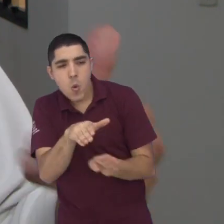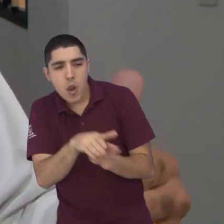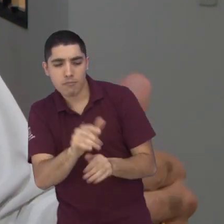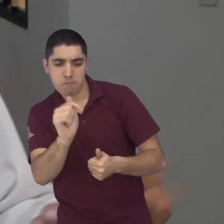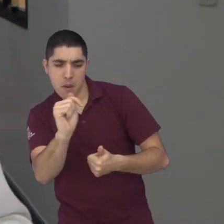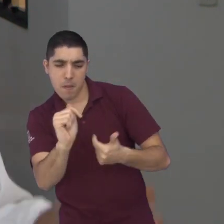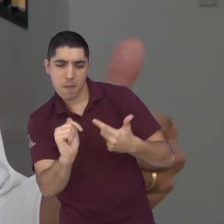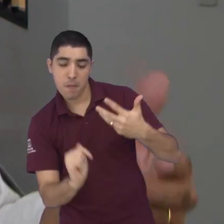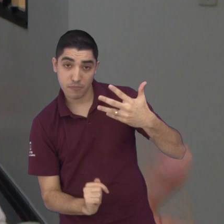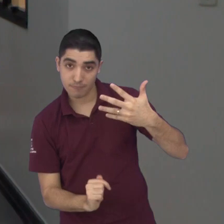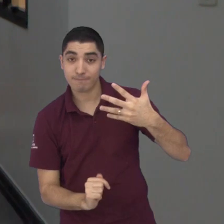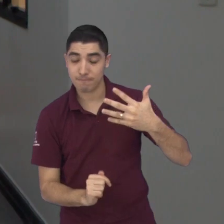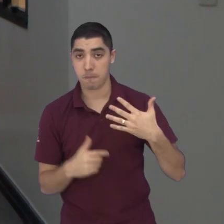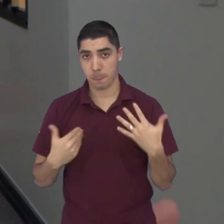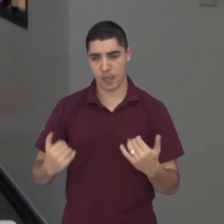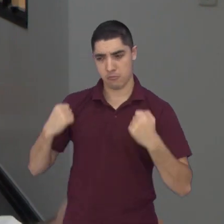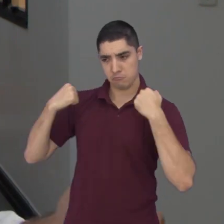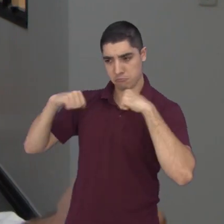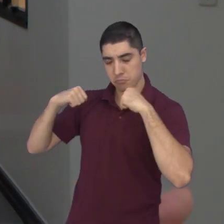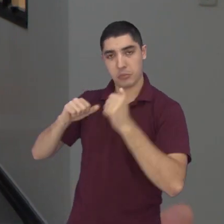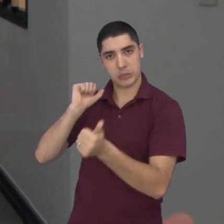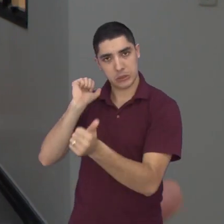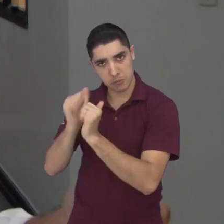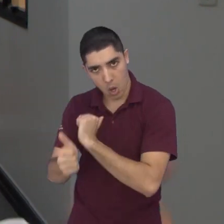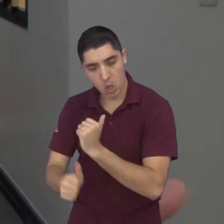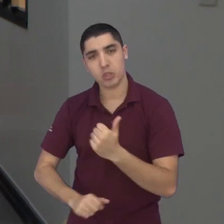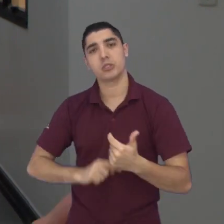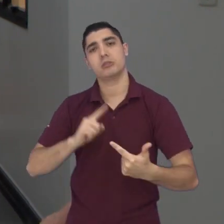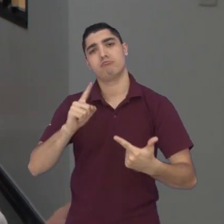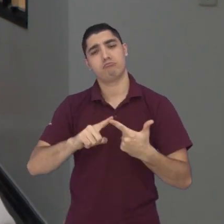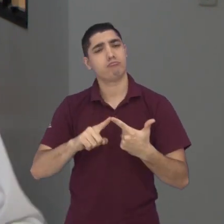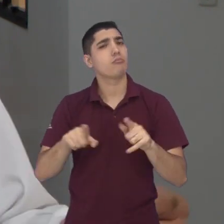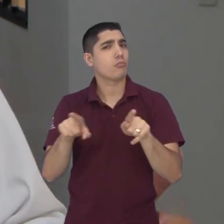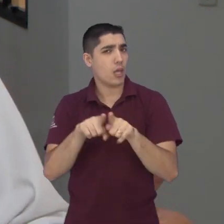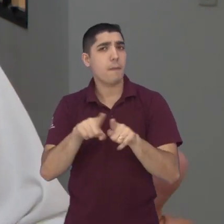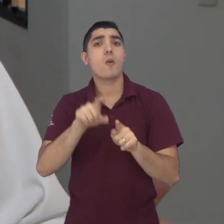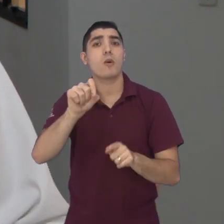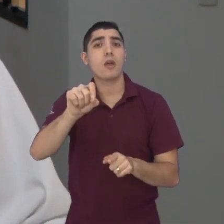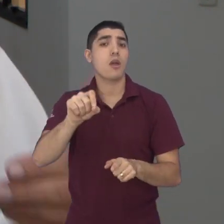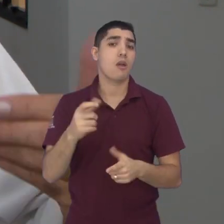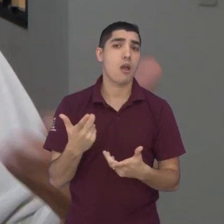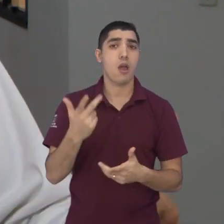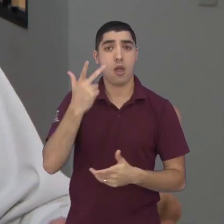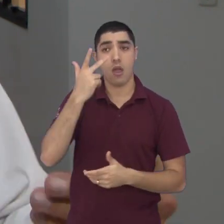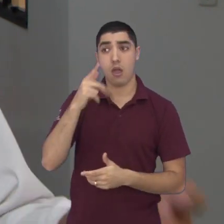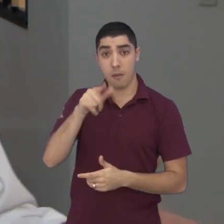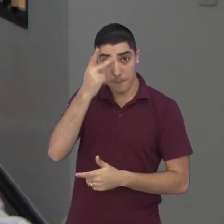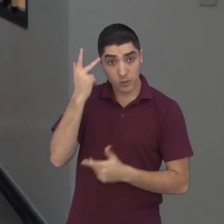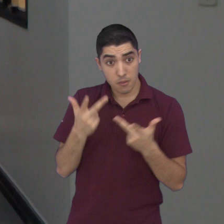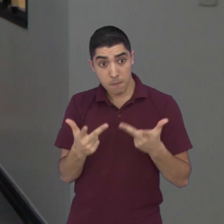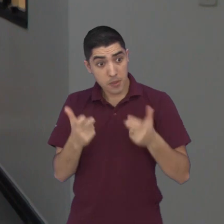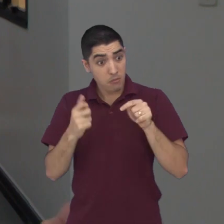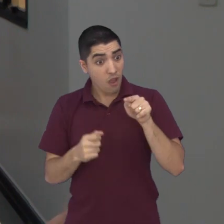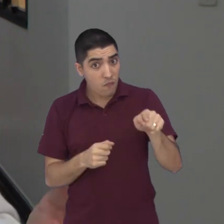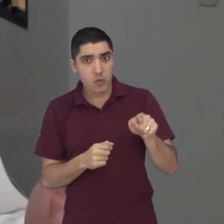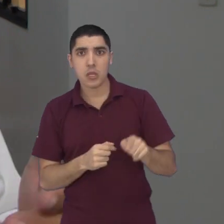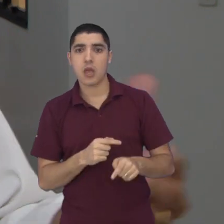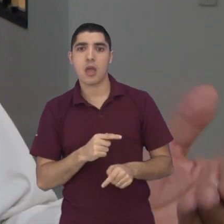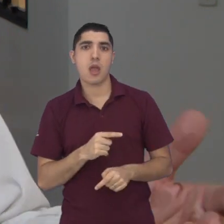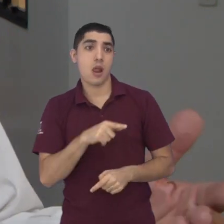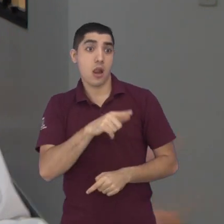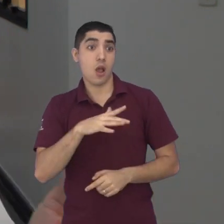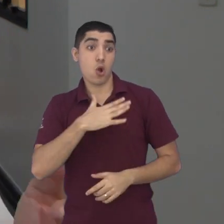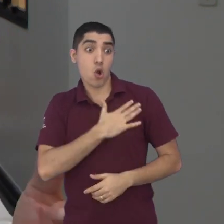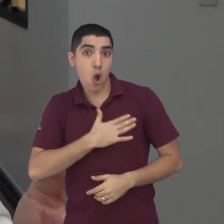vários outros trabalhos então tanto na prática eh esportiva né de atividade física como também encaminhar-se assim identificado para